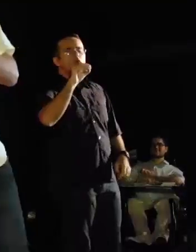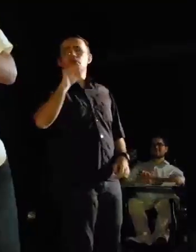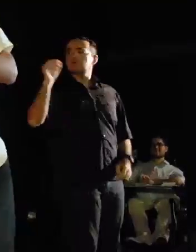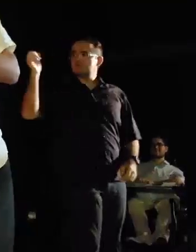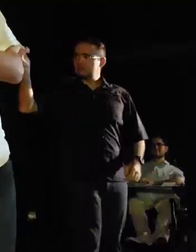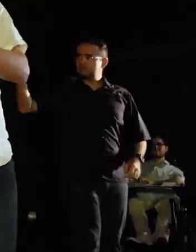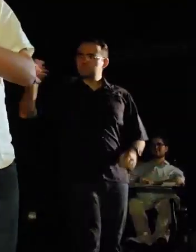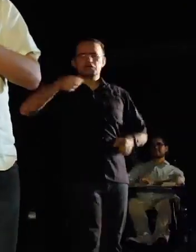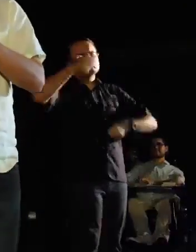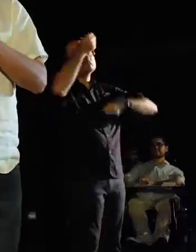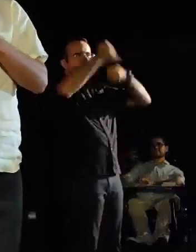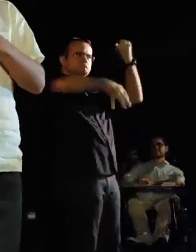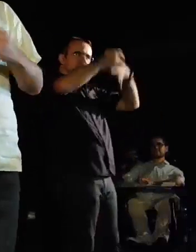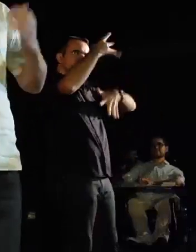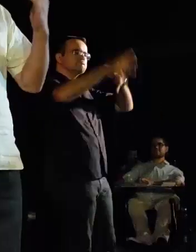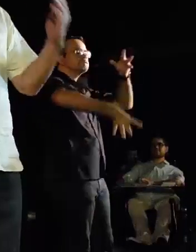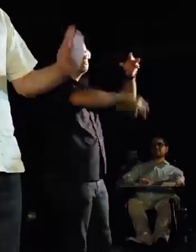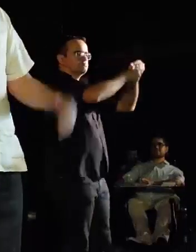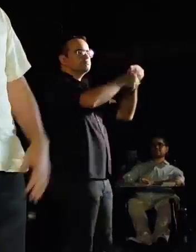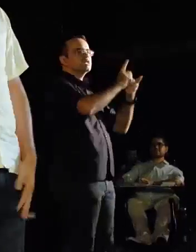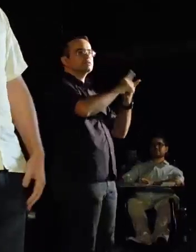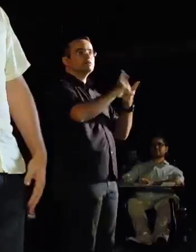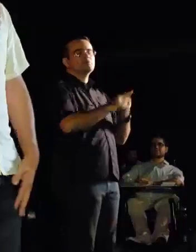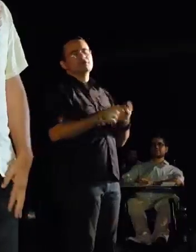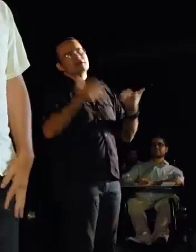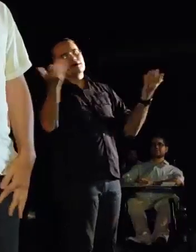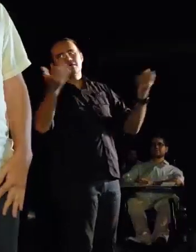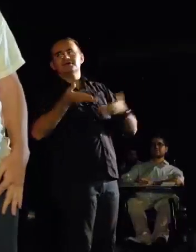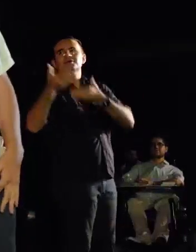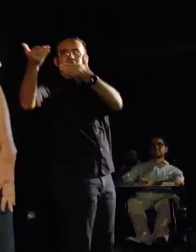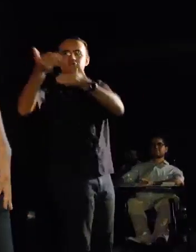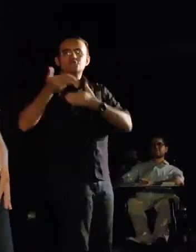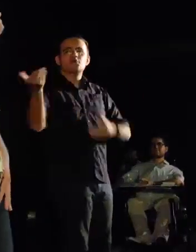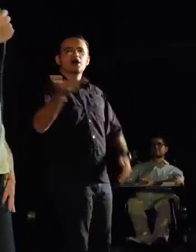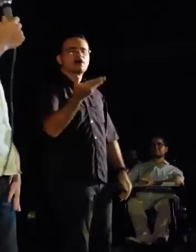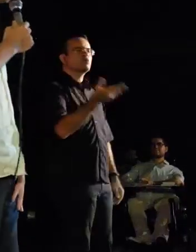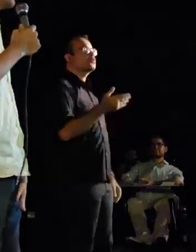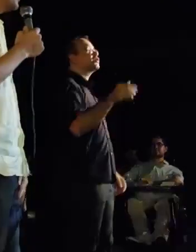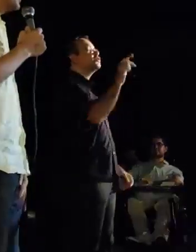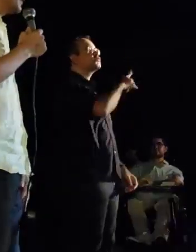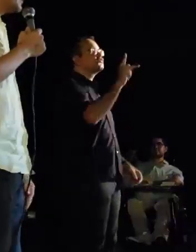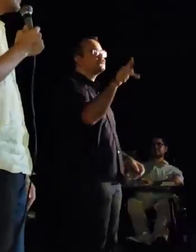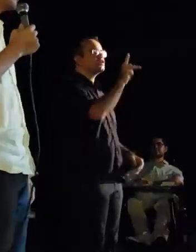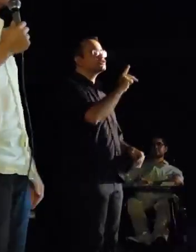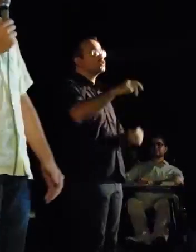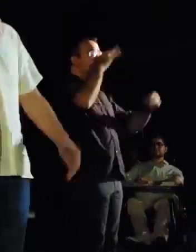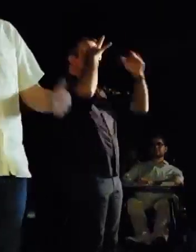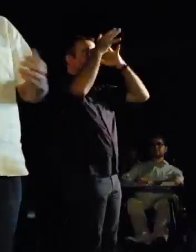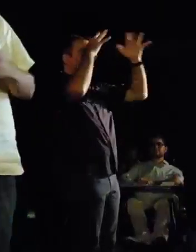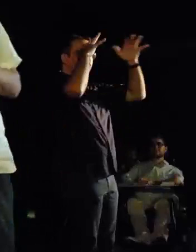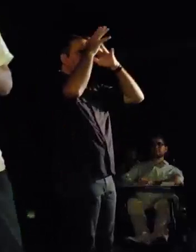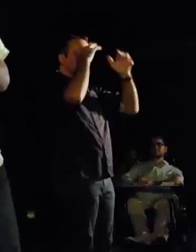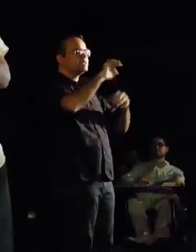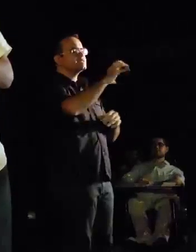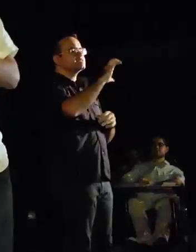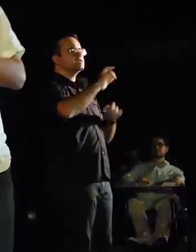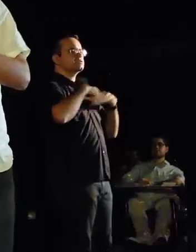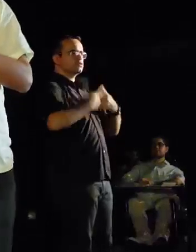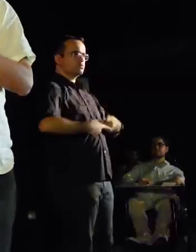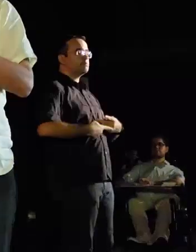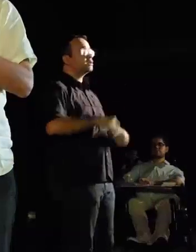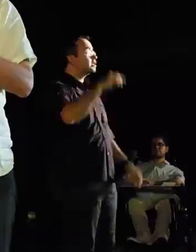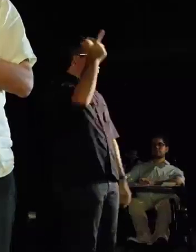queria chamar também o professor livre-docente da Faculdade de Filosofia, Letras e Ciências Humanas da Universidade de São